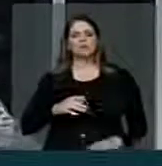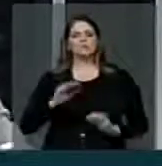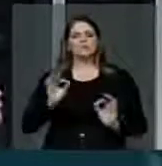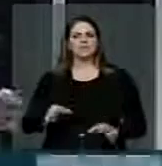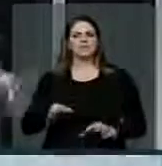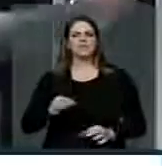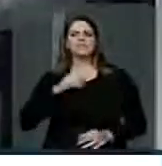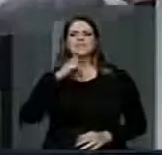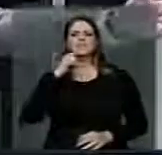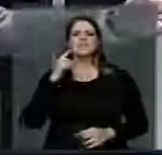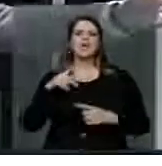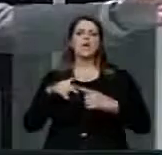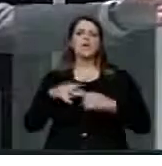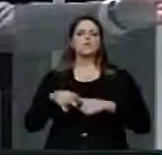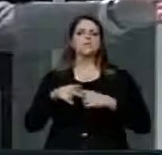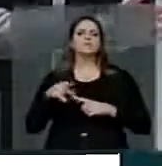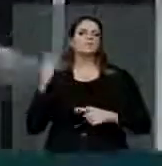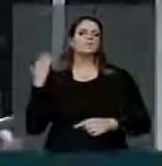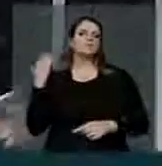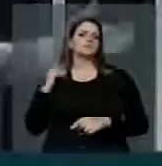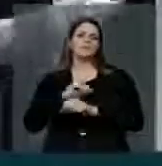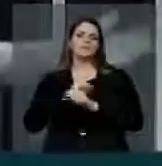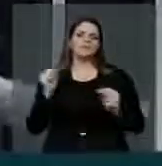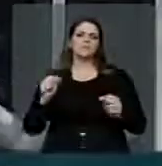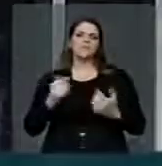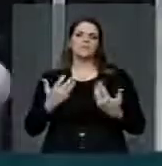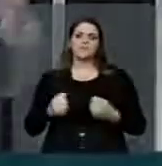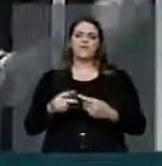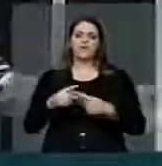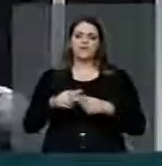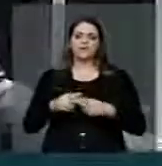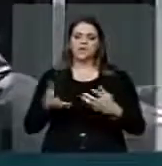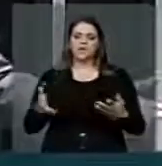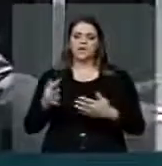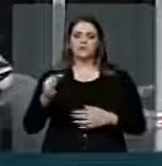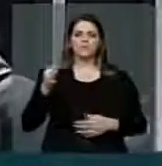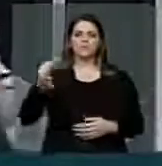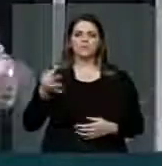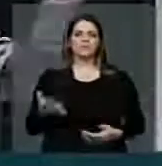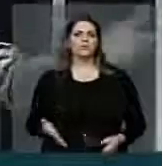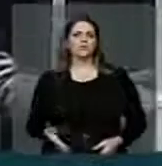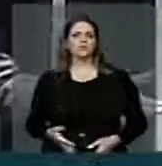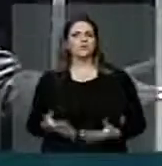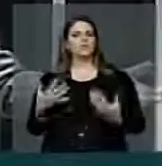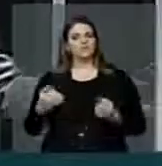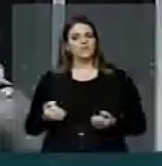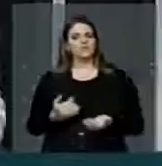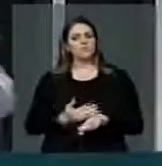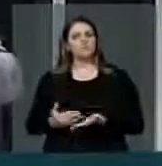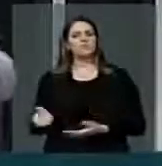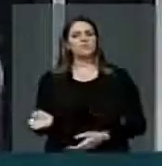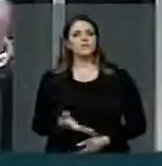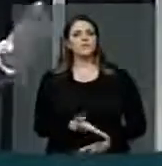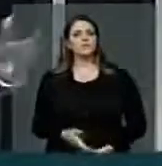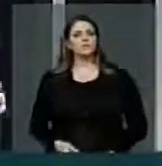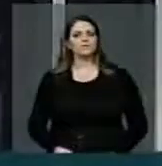passado, vamos consertar o daqui para frente. Muito se falou do passado, das críticas do passado. Vamos iniciar, vamos